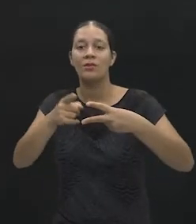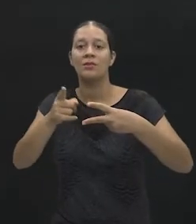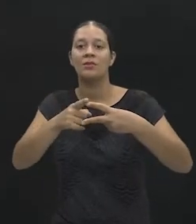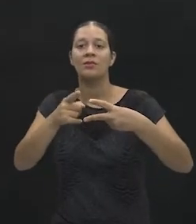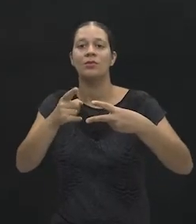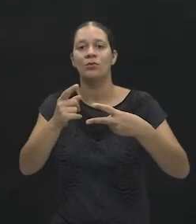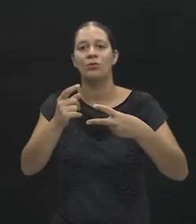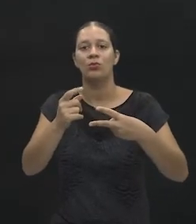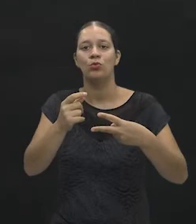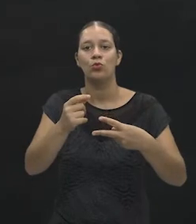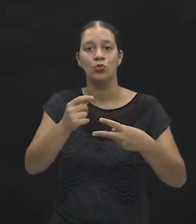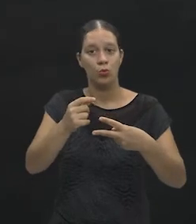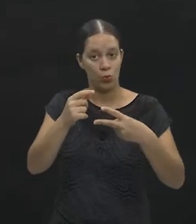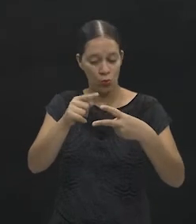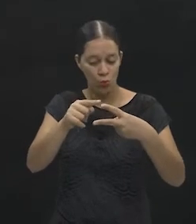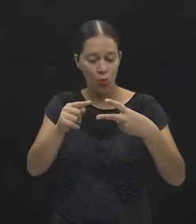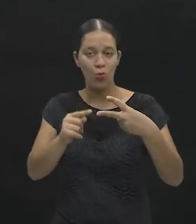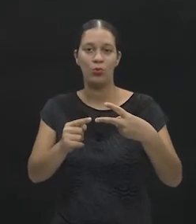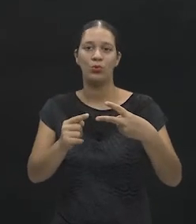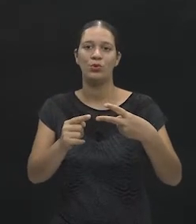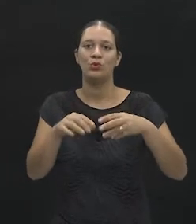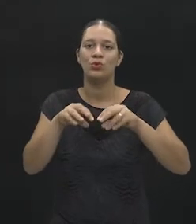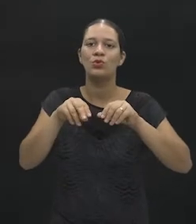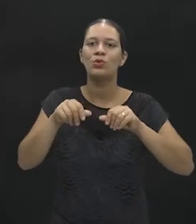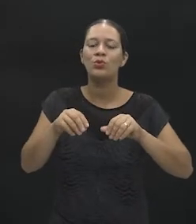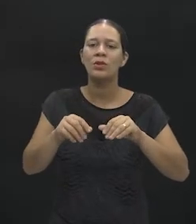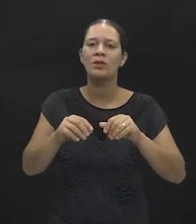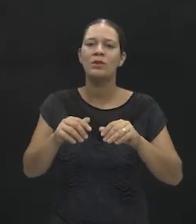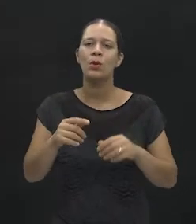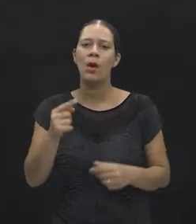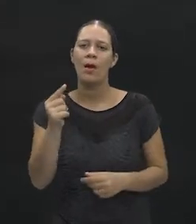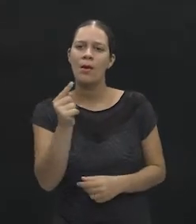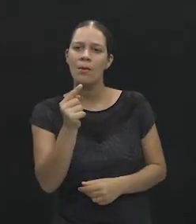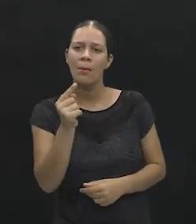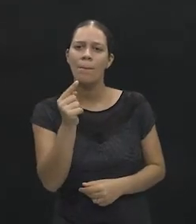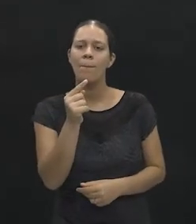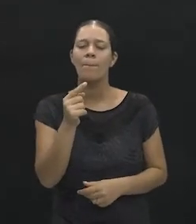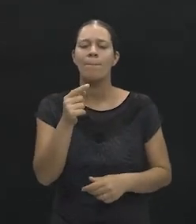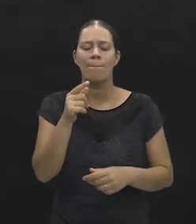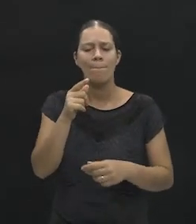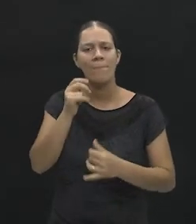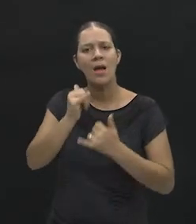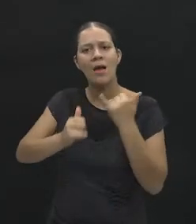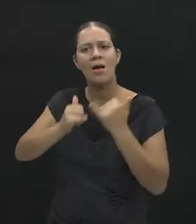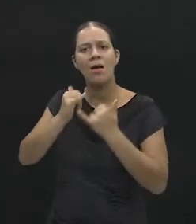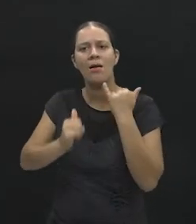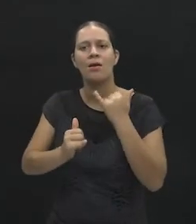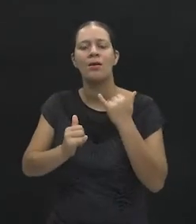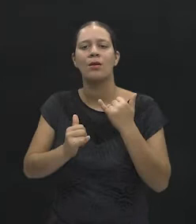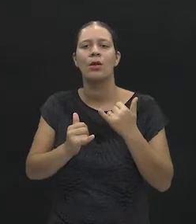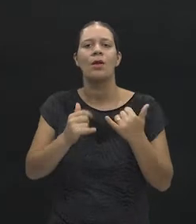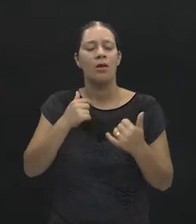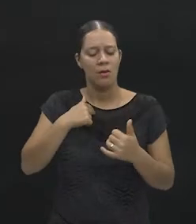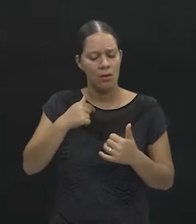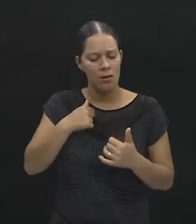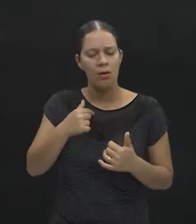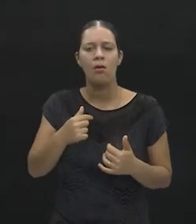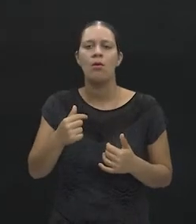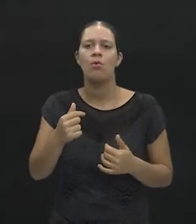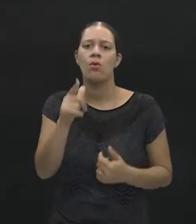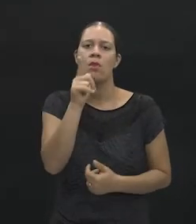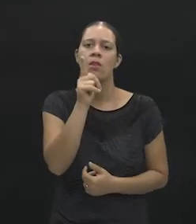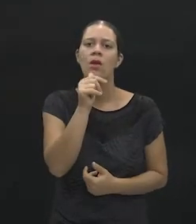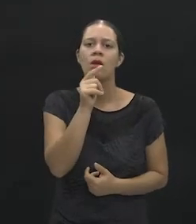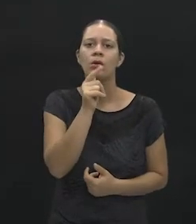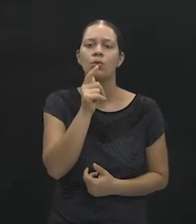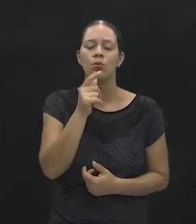heterogêneas constituída por dois sólidos. Aqui, bem parecido com a flotação, eu também adiciono um